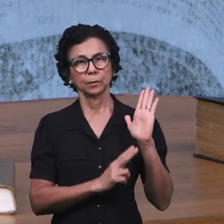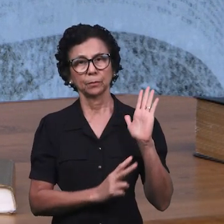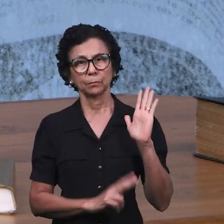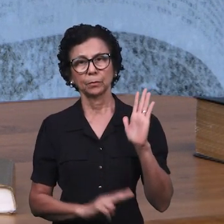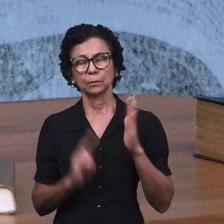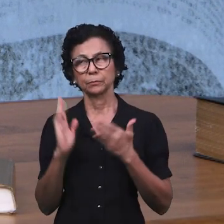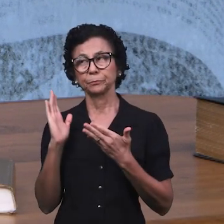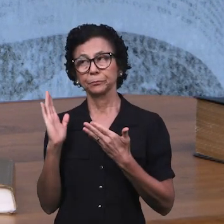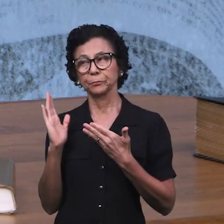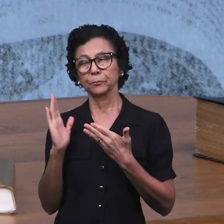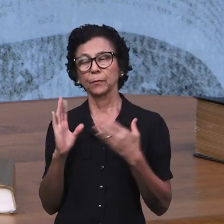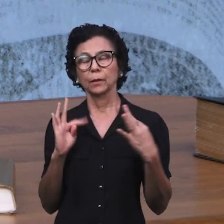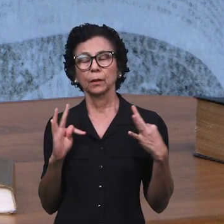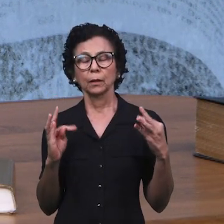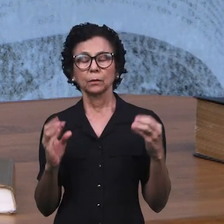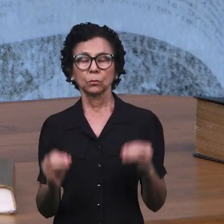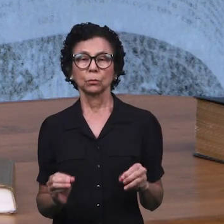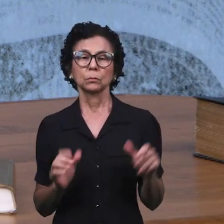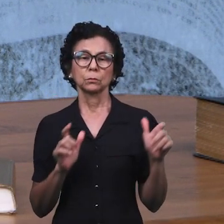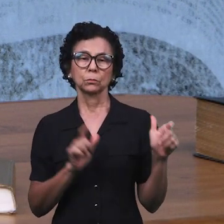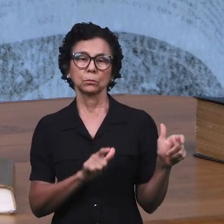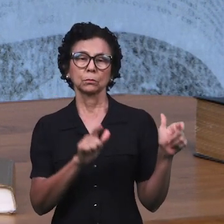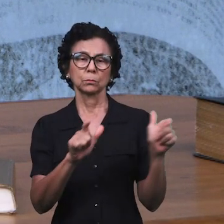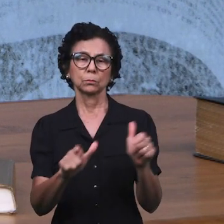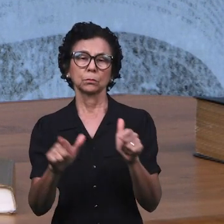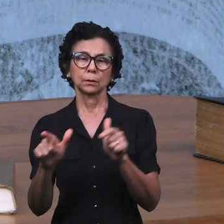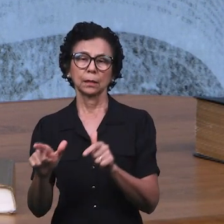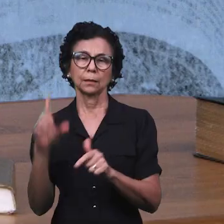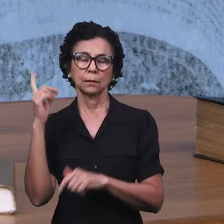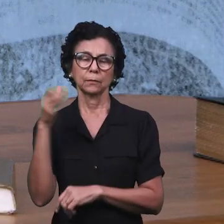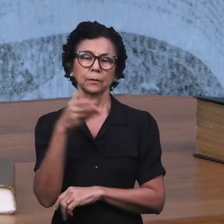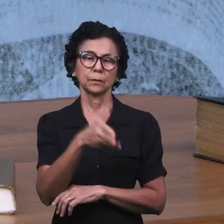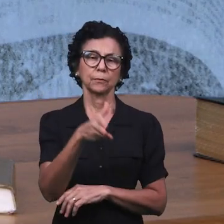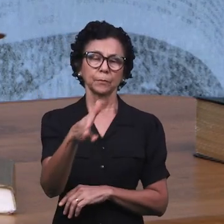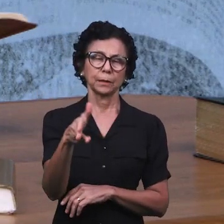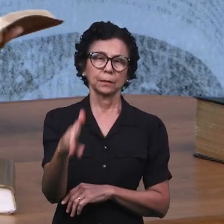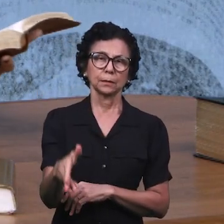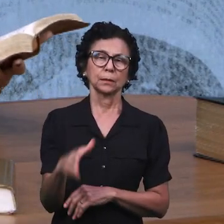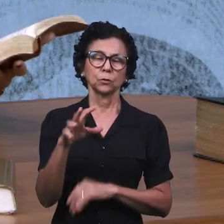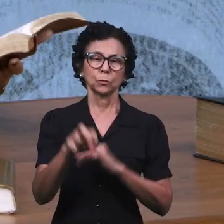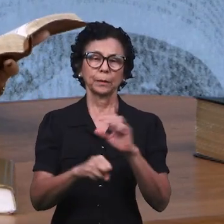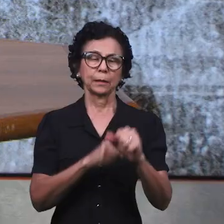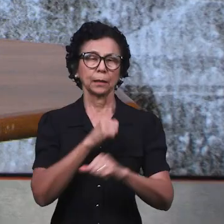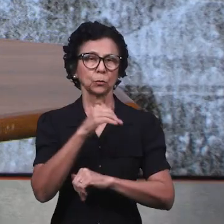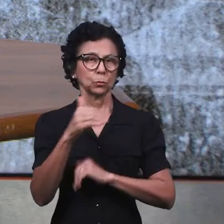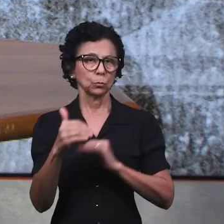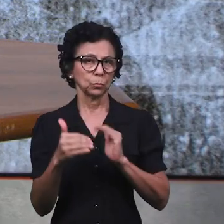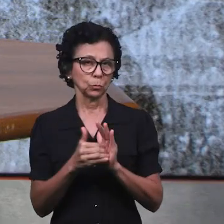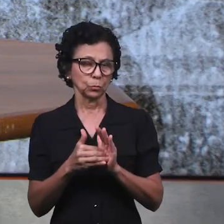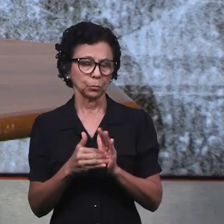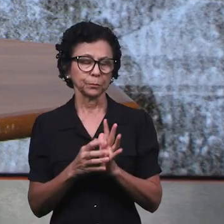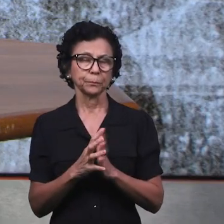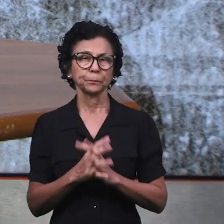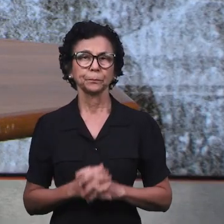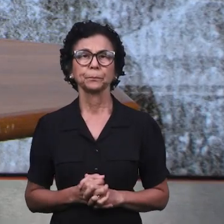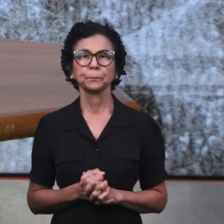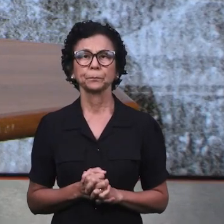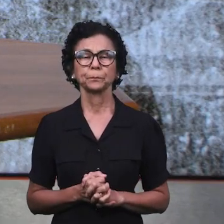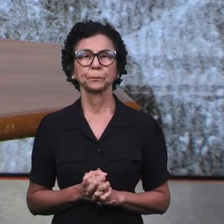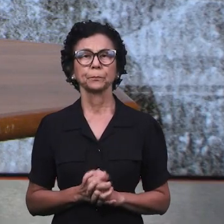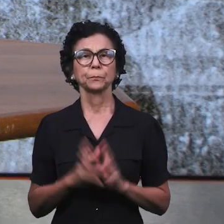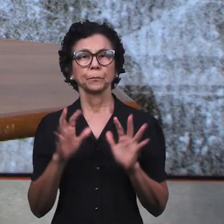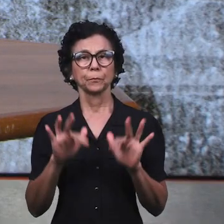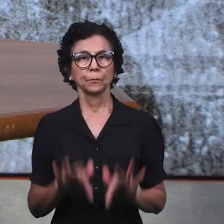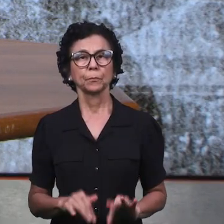os lugares em que andara Davi, ele e os seus homens. Então nós encerramos aqui a leitura